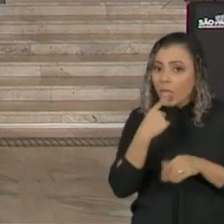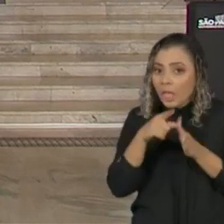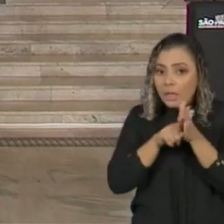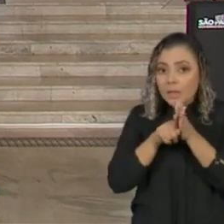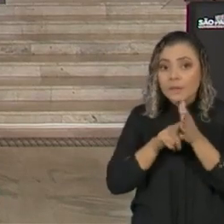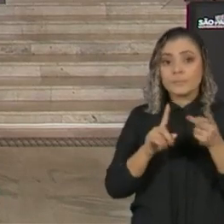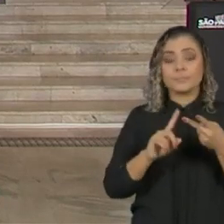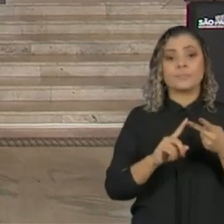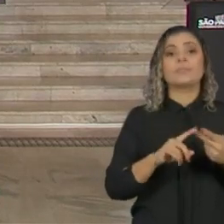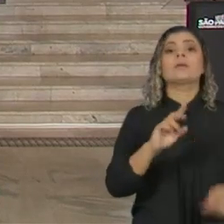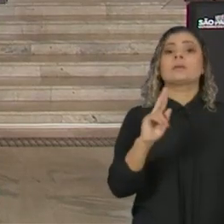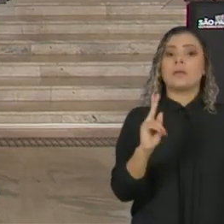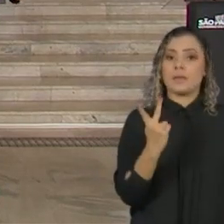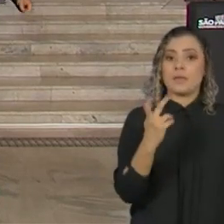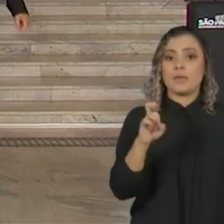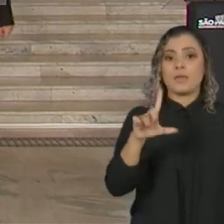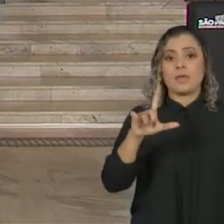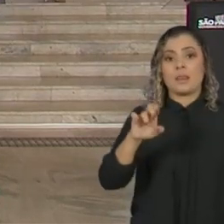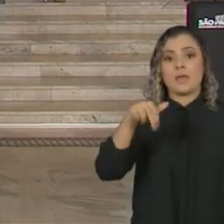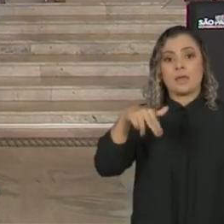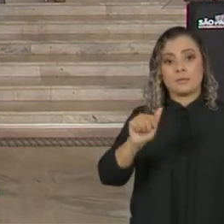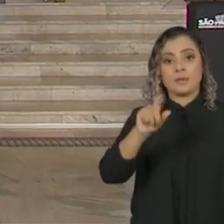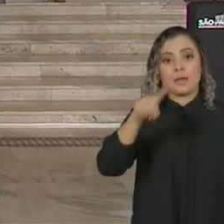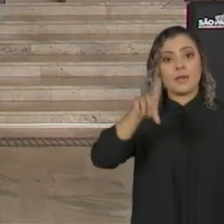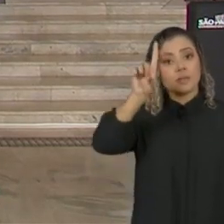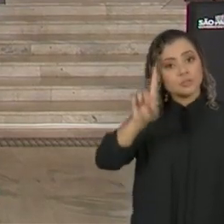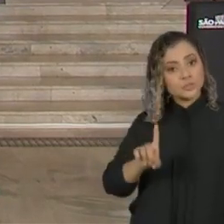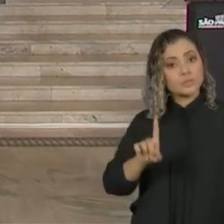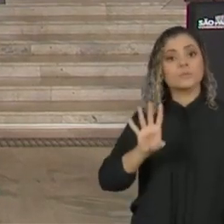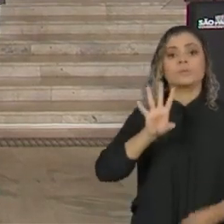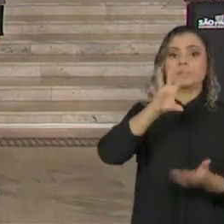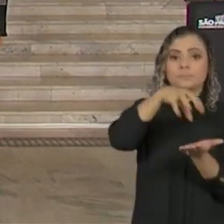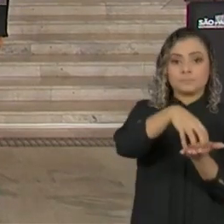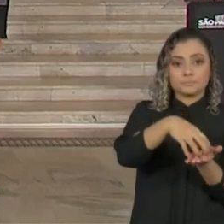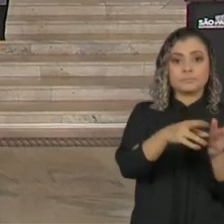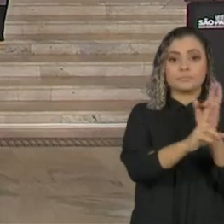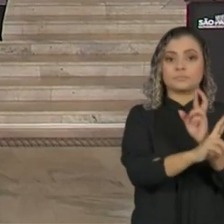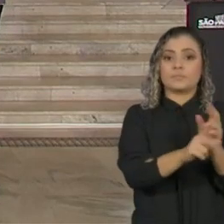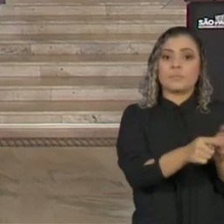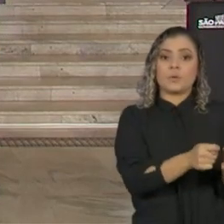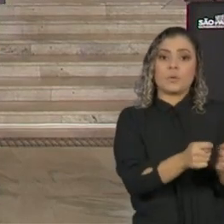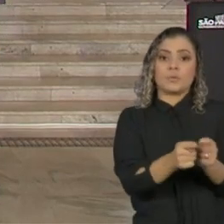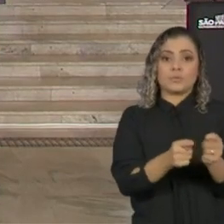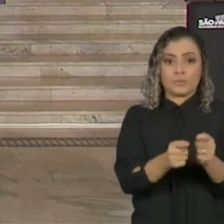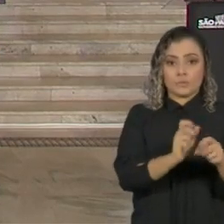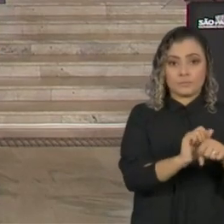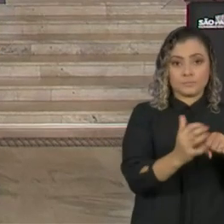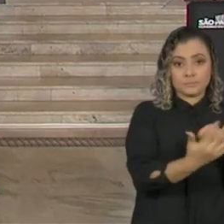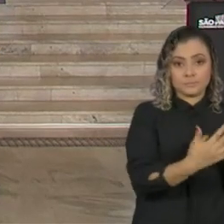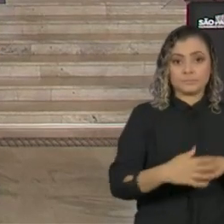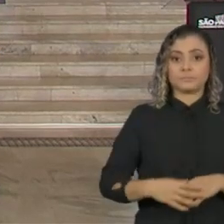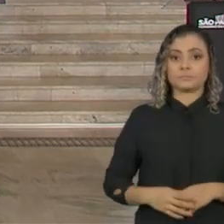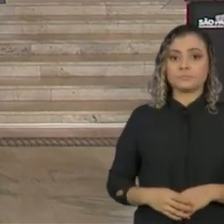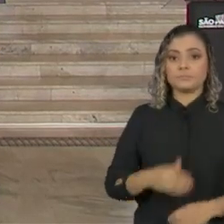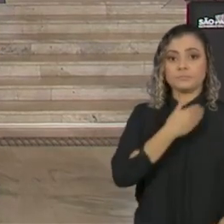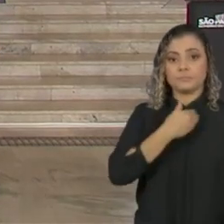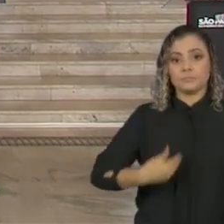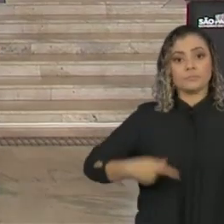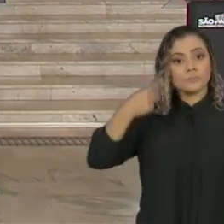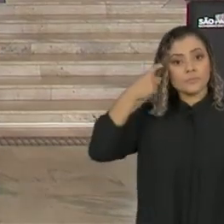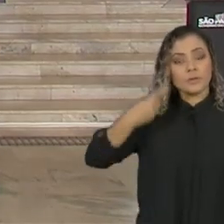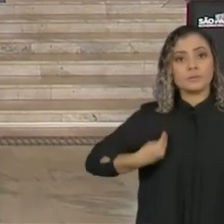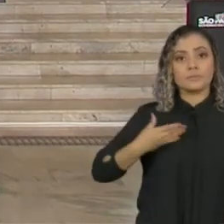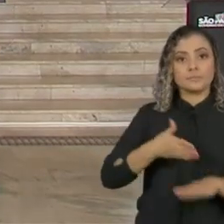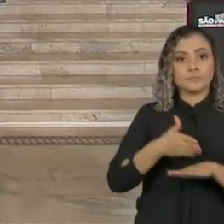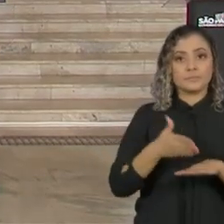Helena Sato, que é diretora do Centro de Vigilância Epidemiológica. O governador João Dória já está